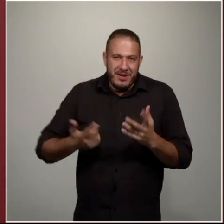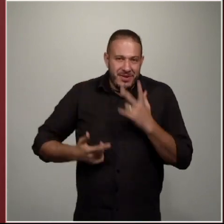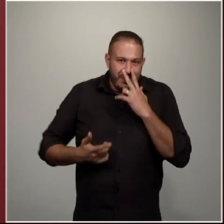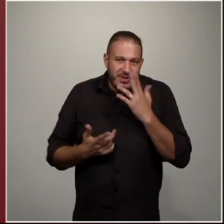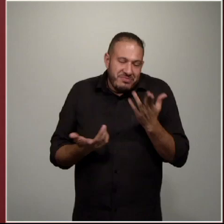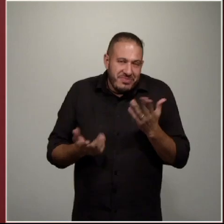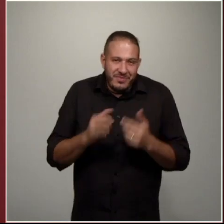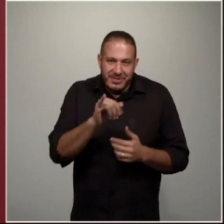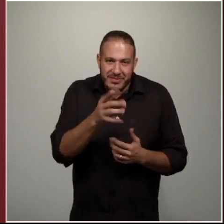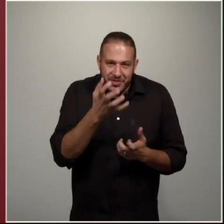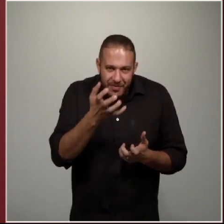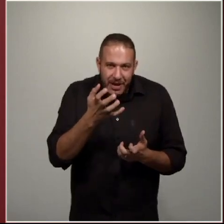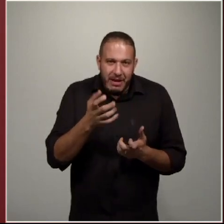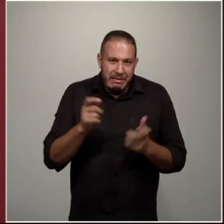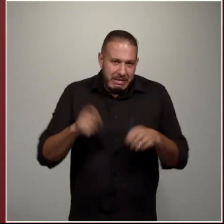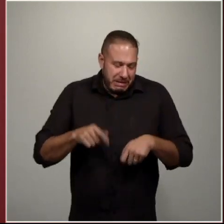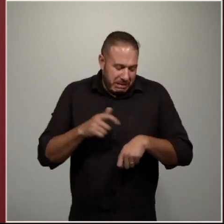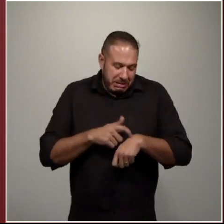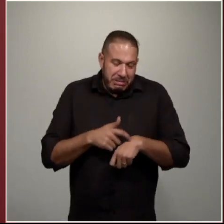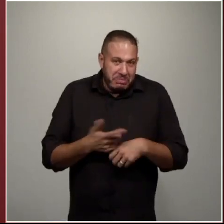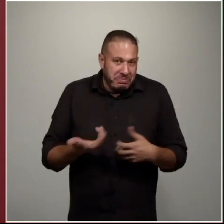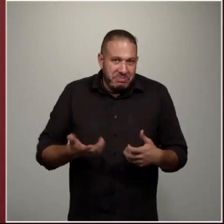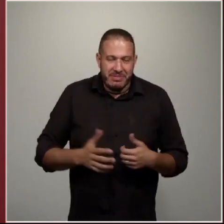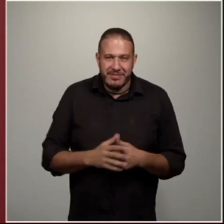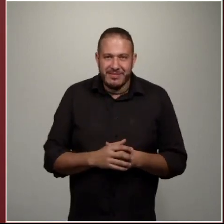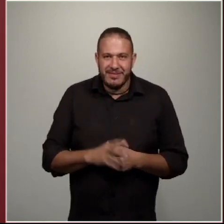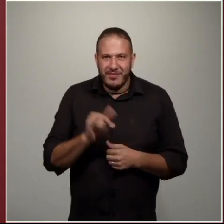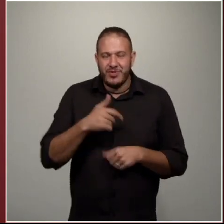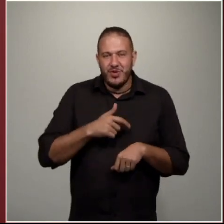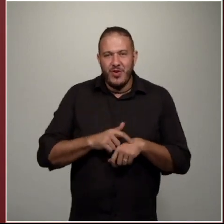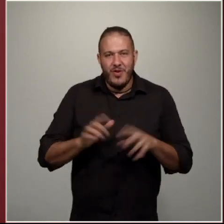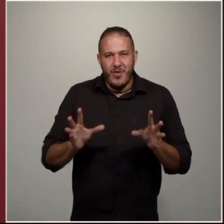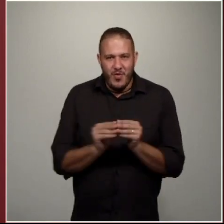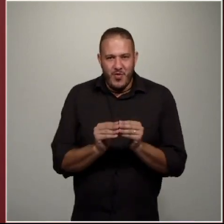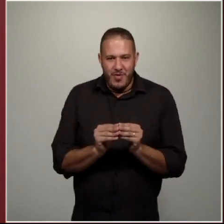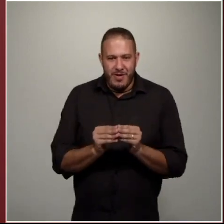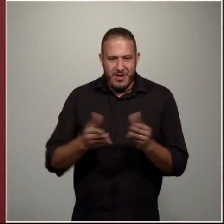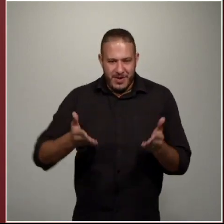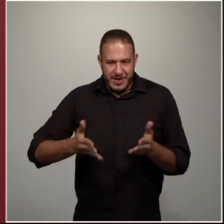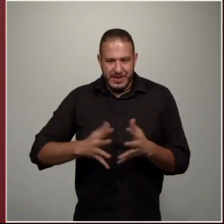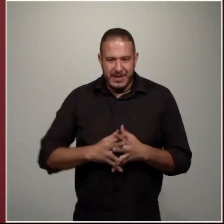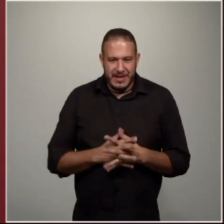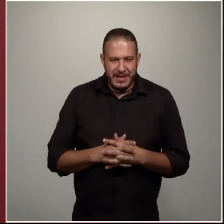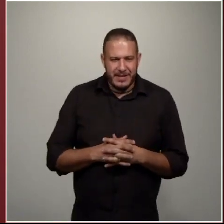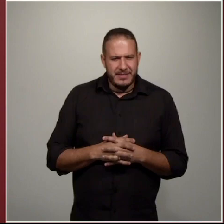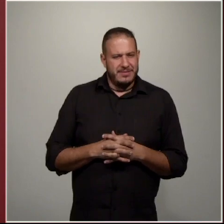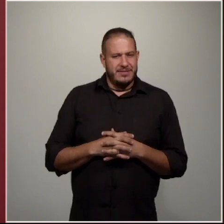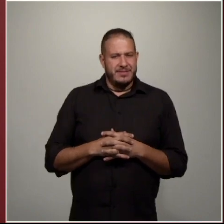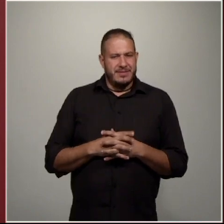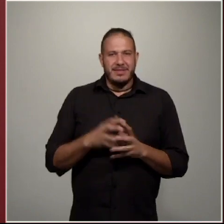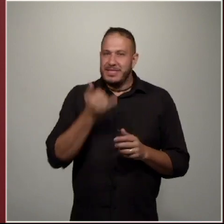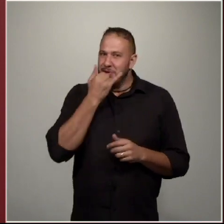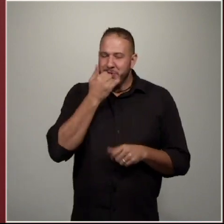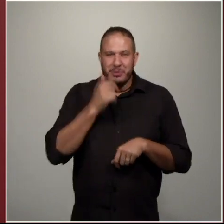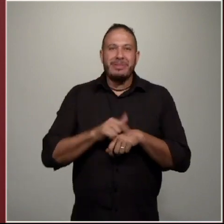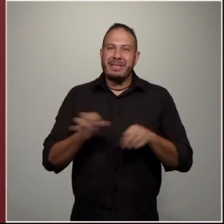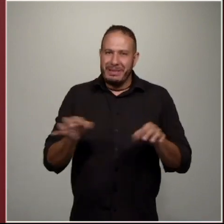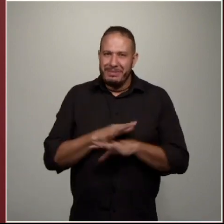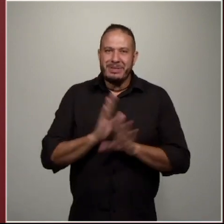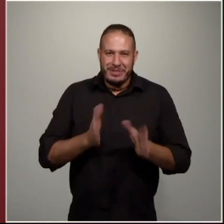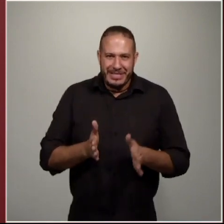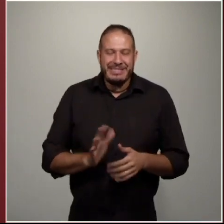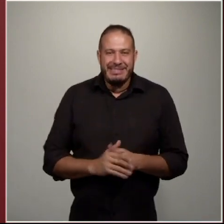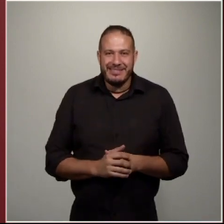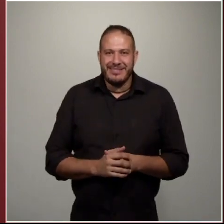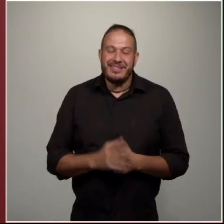que se vocês quiserem ter um tempo a favor é fechar aqui já estamos encerrando aqui então